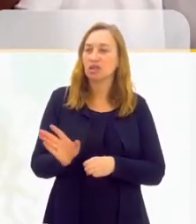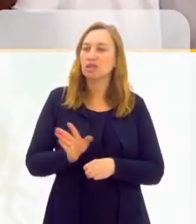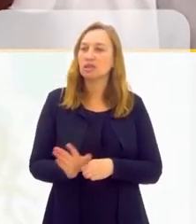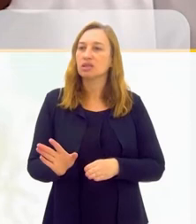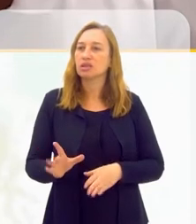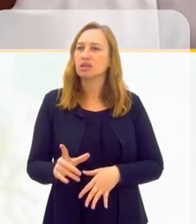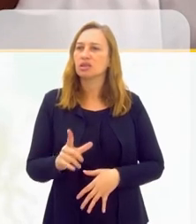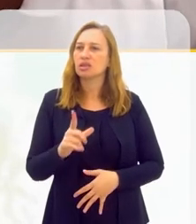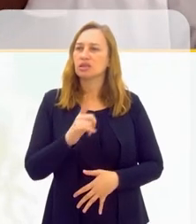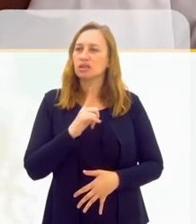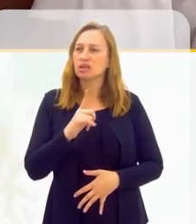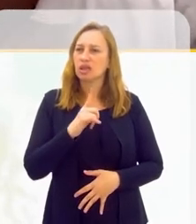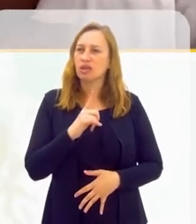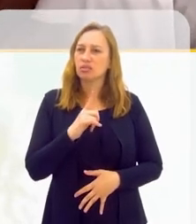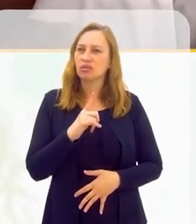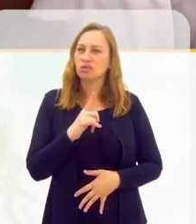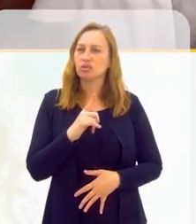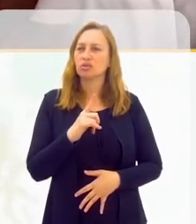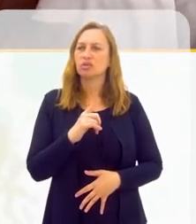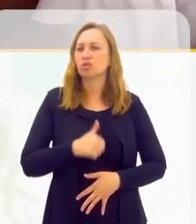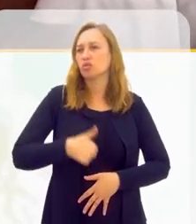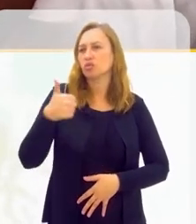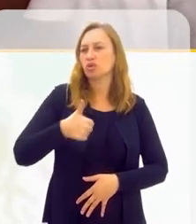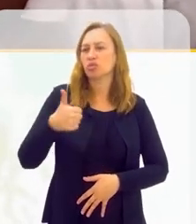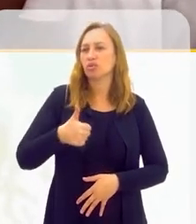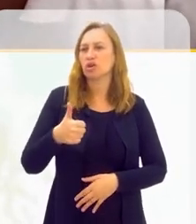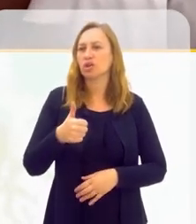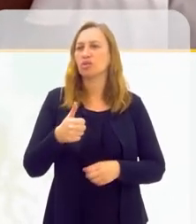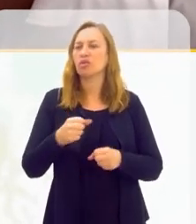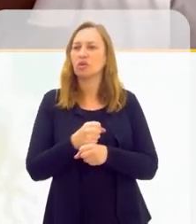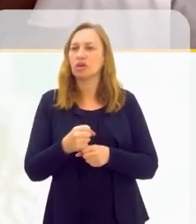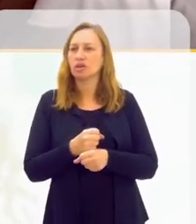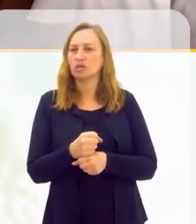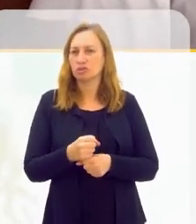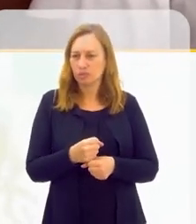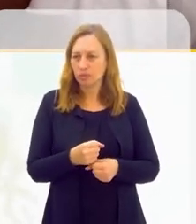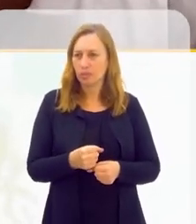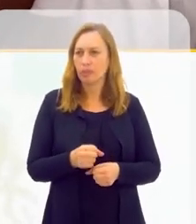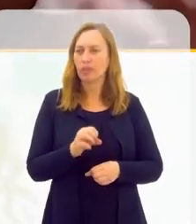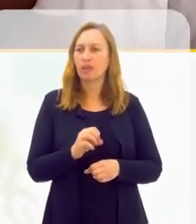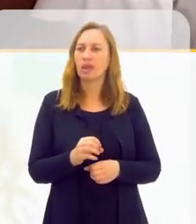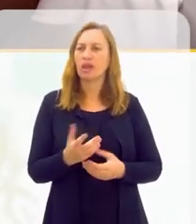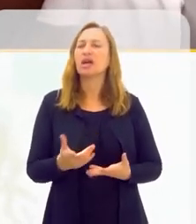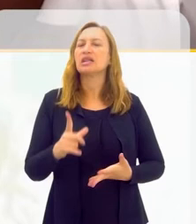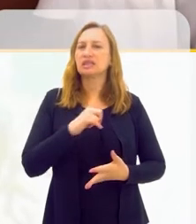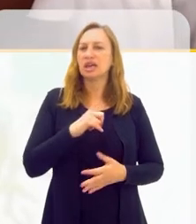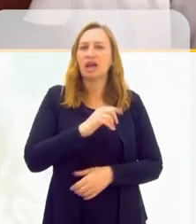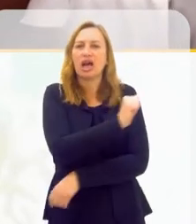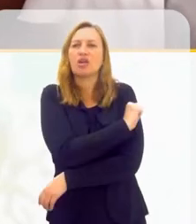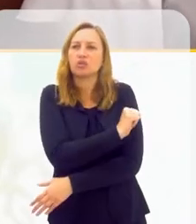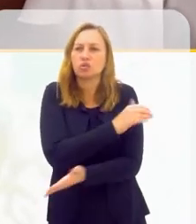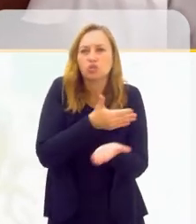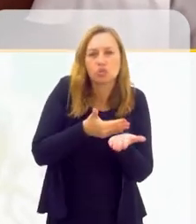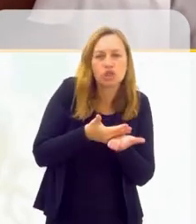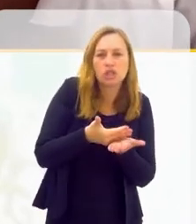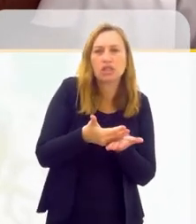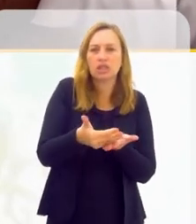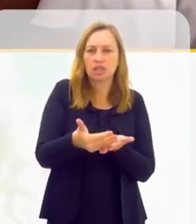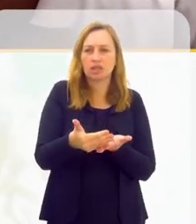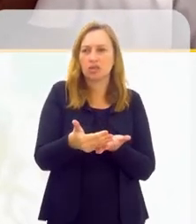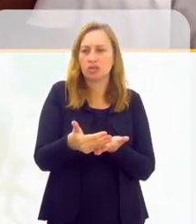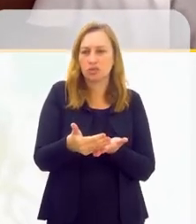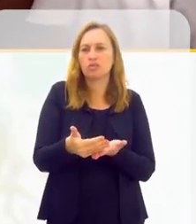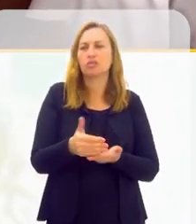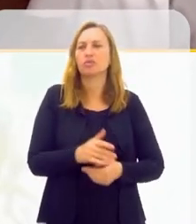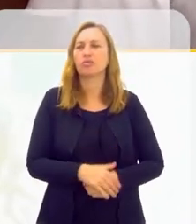Sociais, nós temos uma disciplina, logo no primeiro ano, de atividade física adaptada. E, portanto, há alunos que desde o início vão manifestando